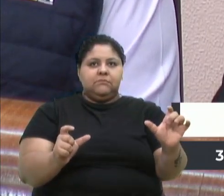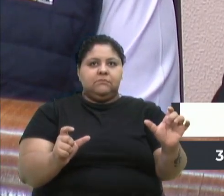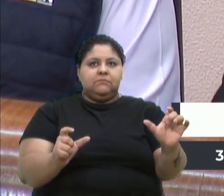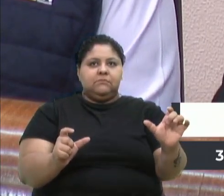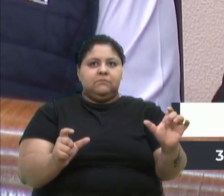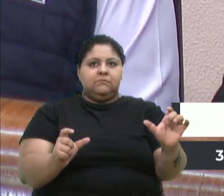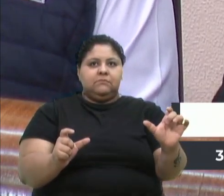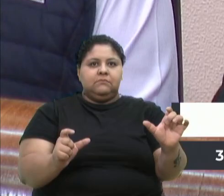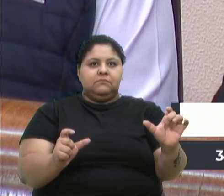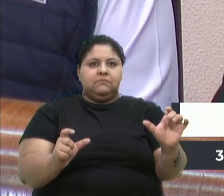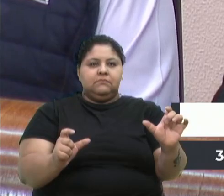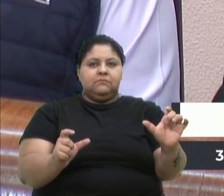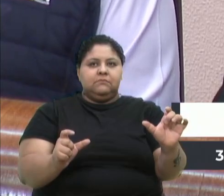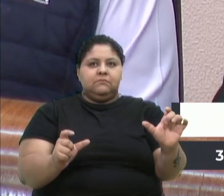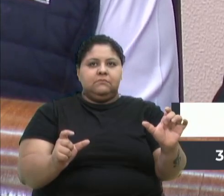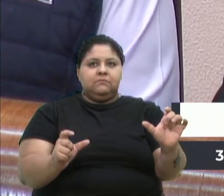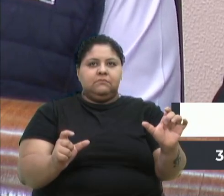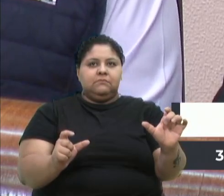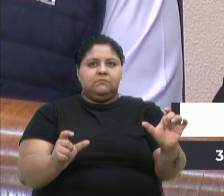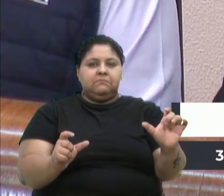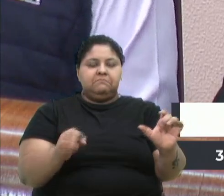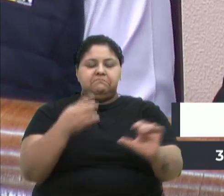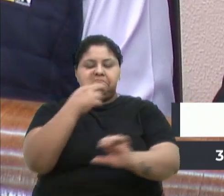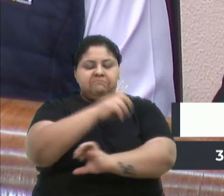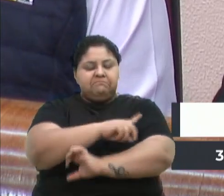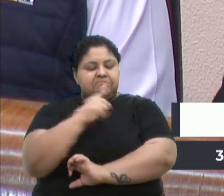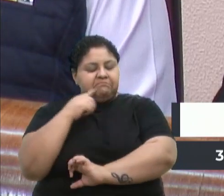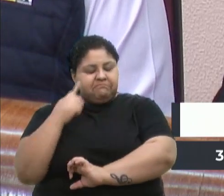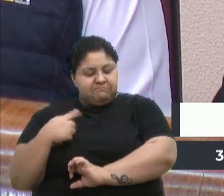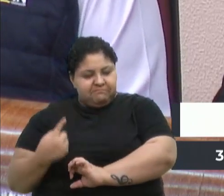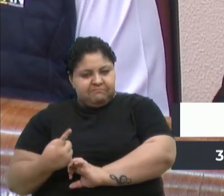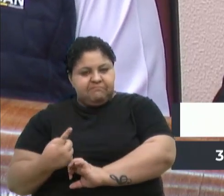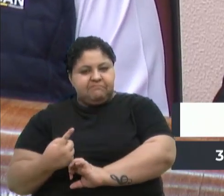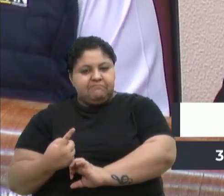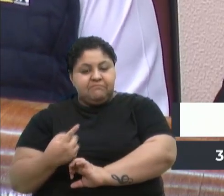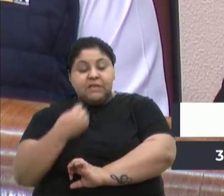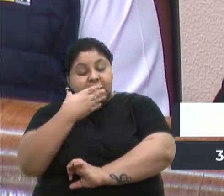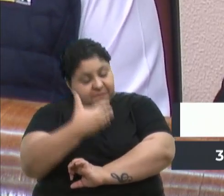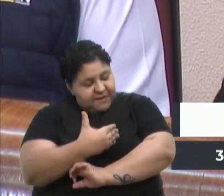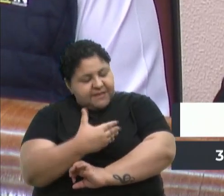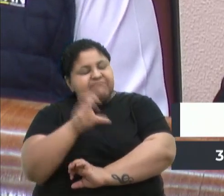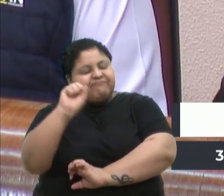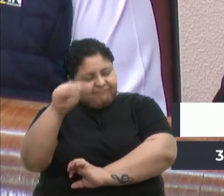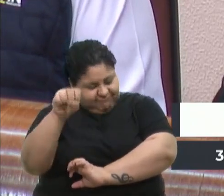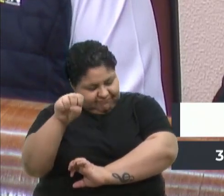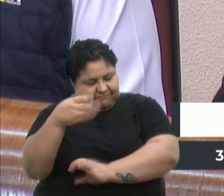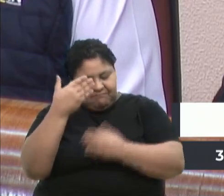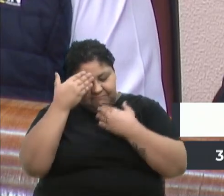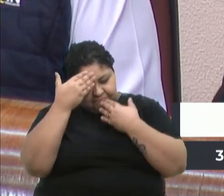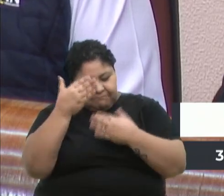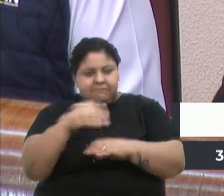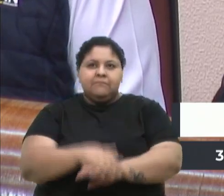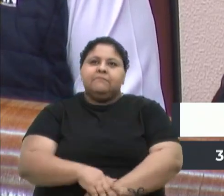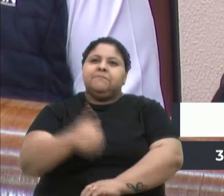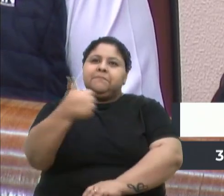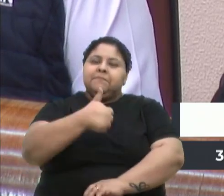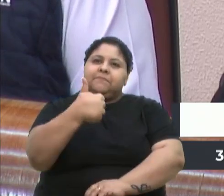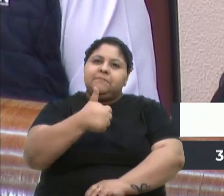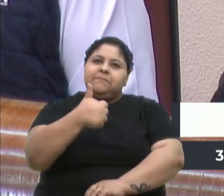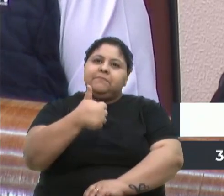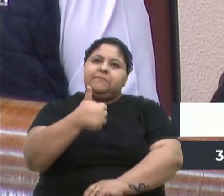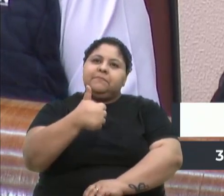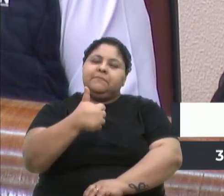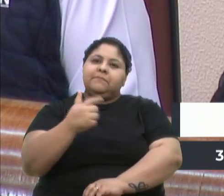Bom dia, Gladys. Perdão, tá bem? Bom dia. Estou bem, sim. Hoje tenho Obrigado, querida. Primeiro vereador